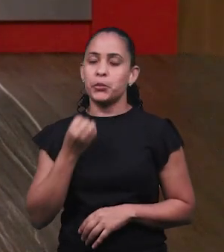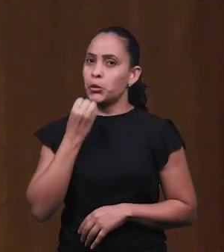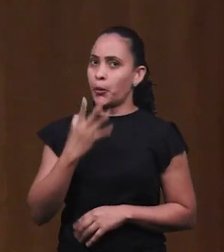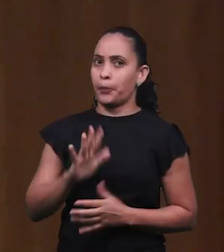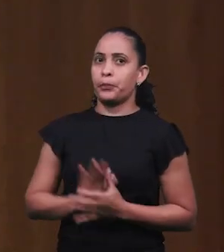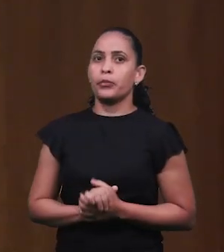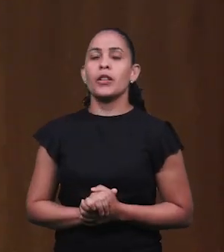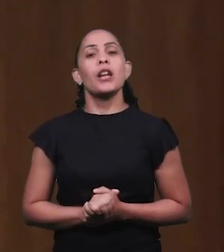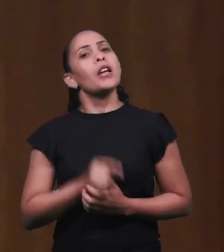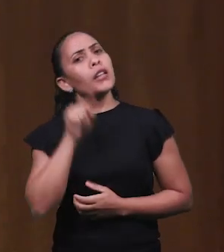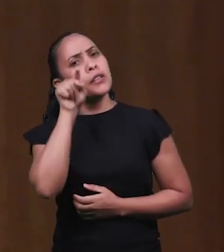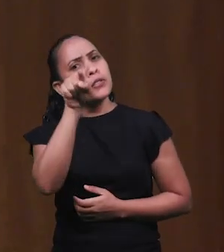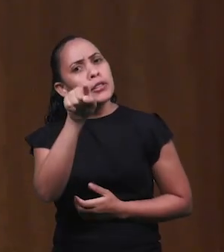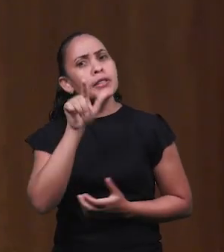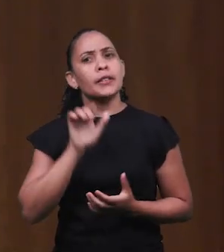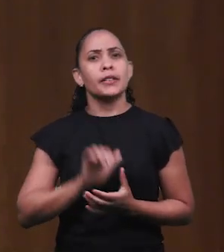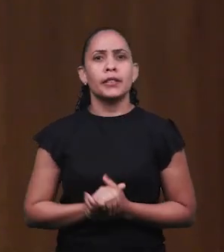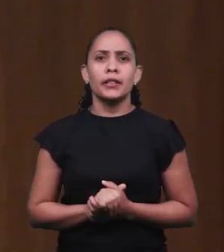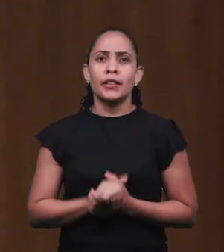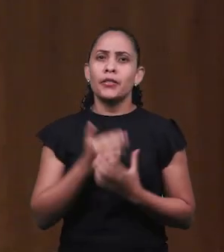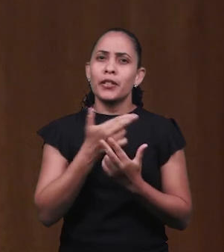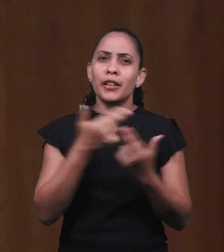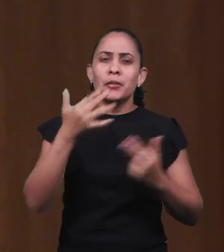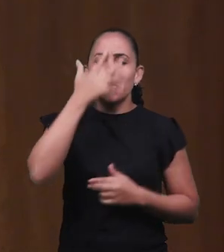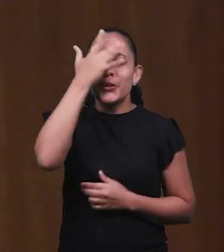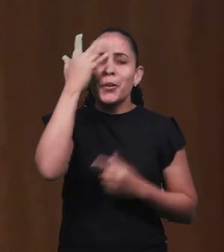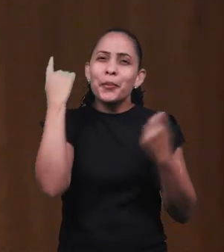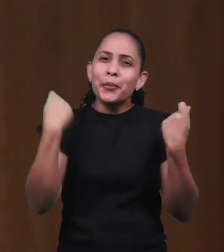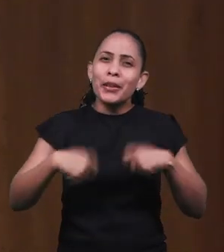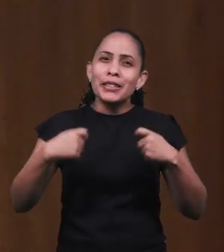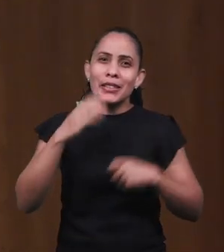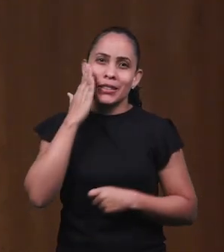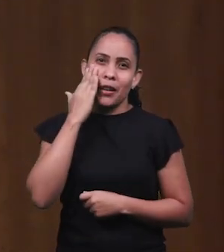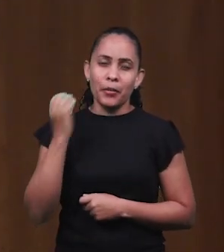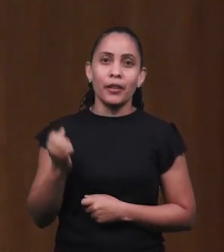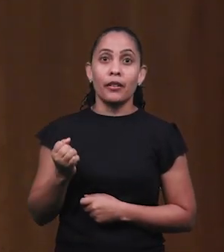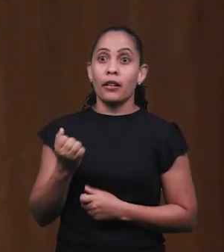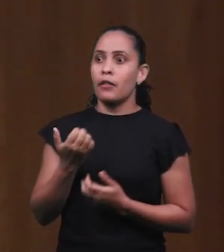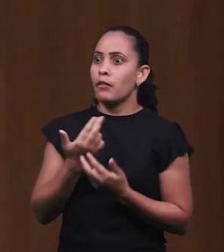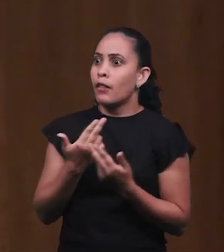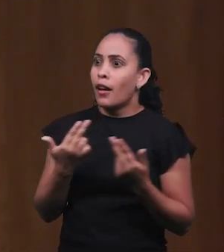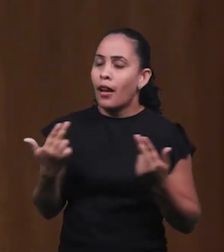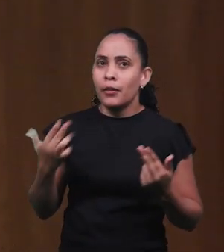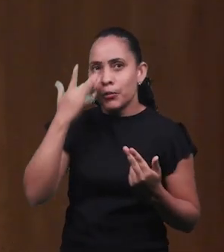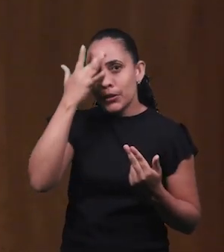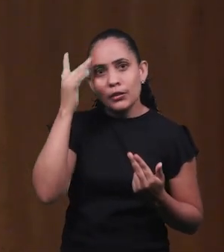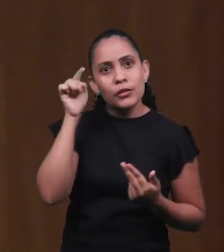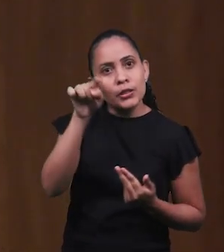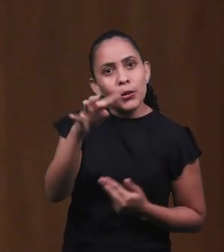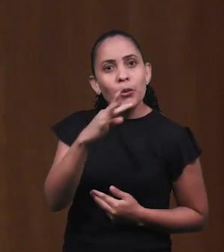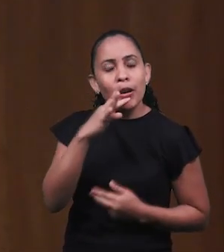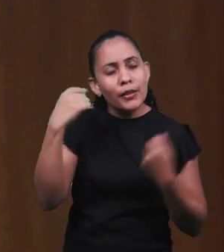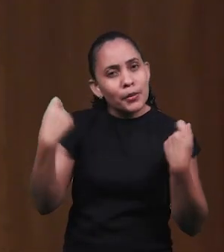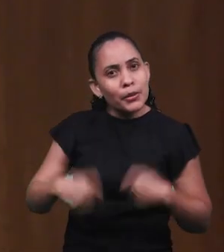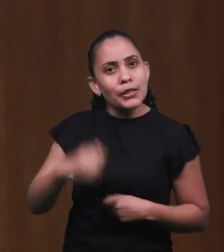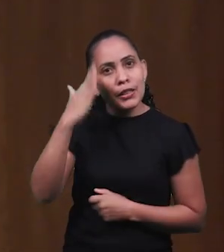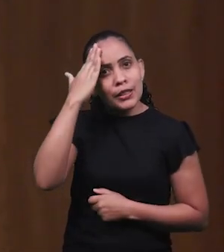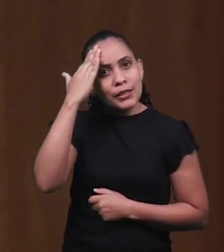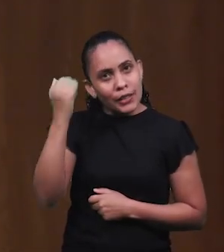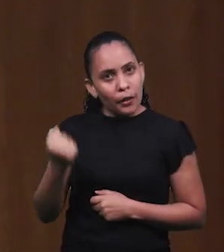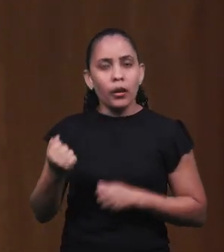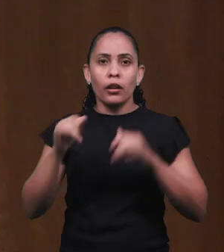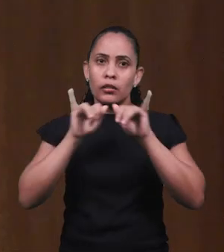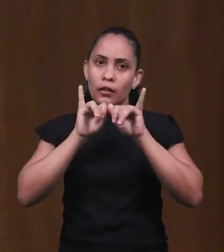E você? Quanta gente precisa saber, né? Você precisa. Quantas pessoas que você conhece precisa